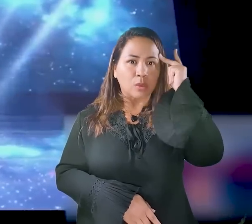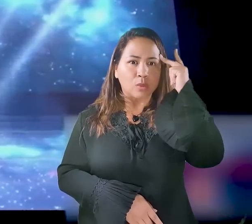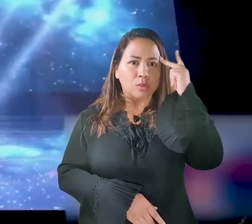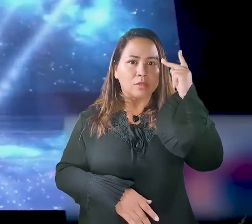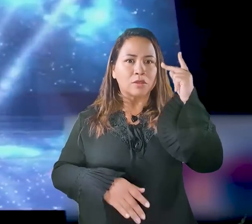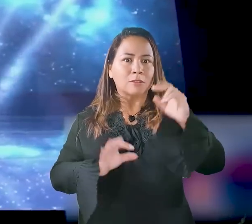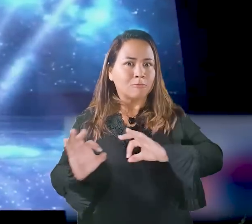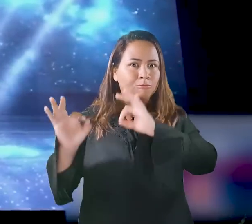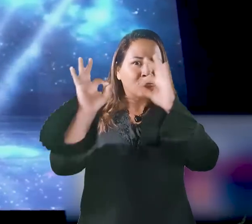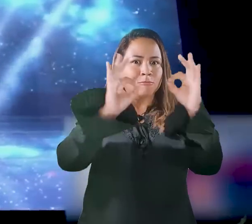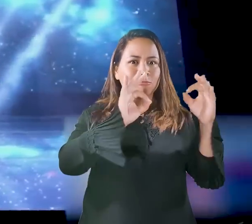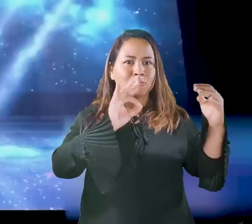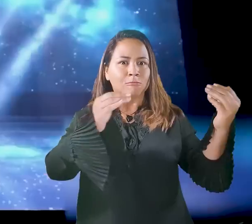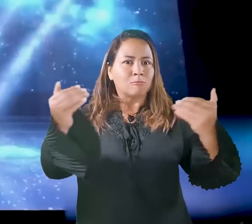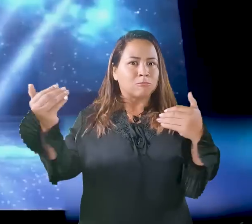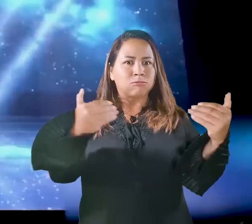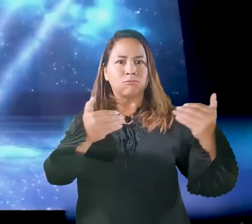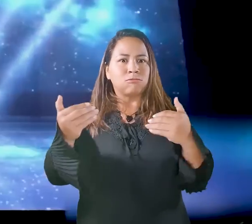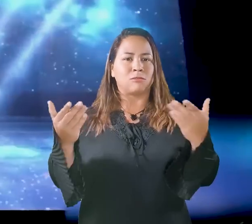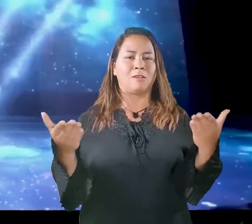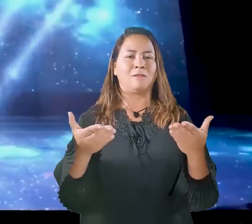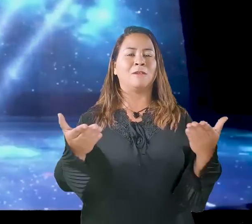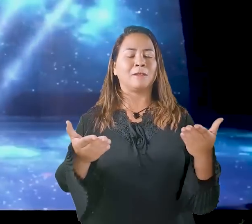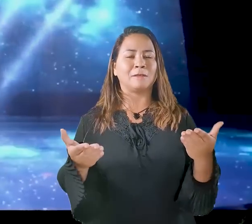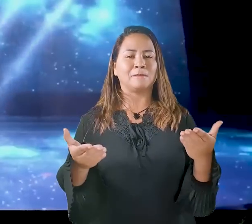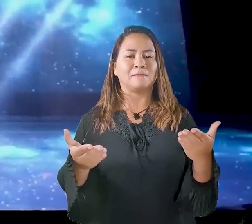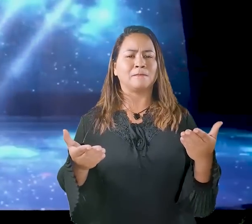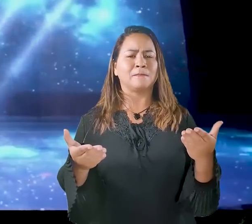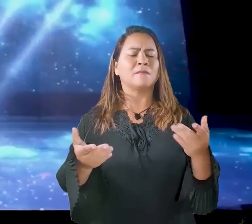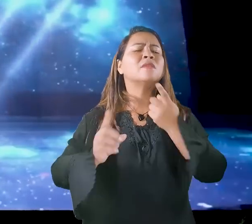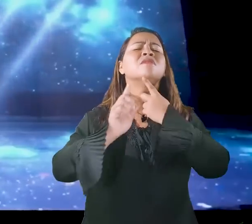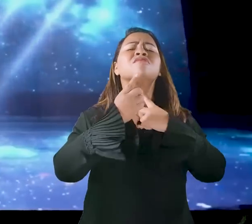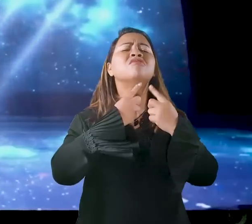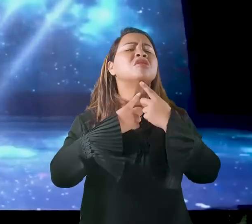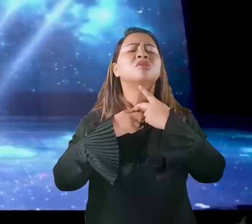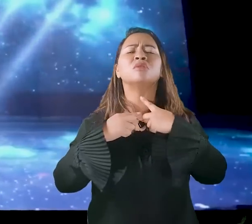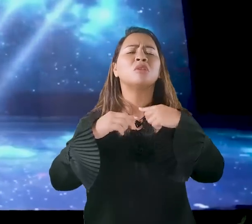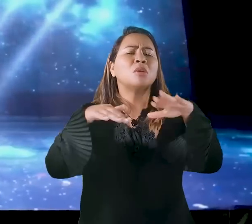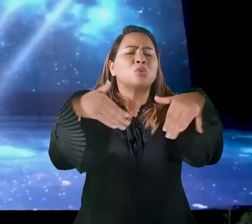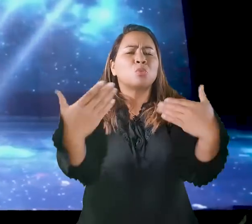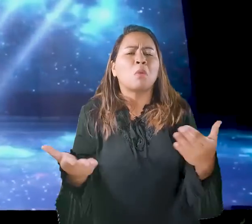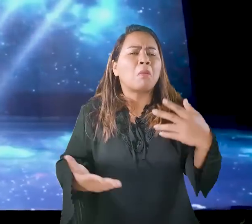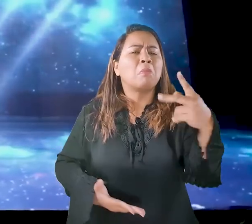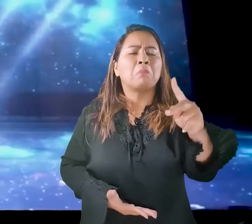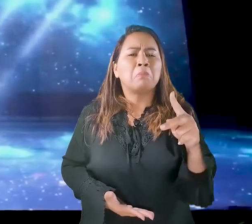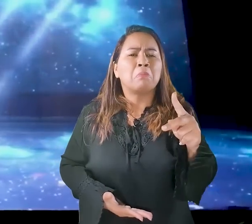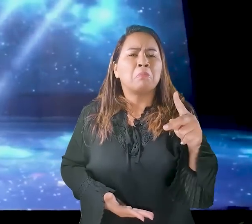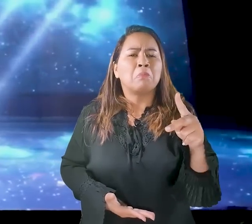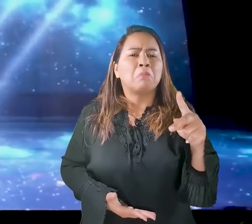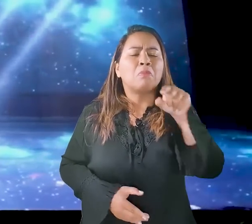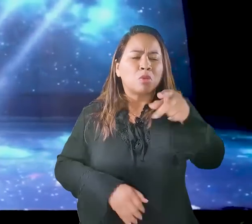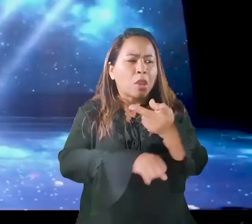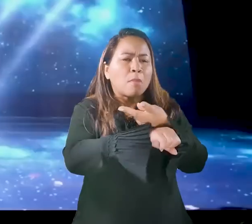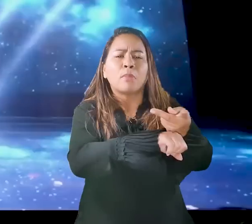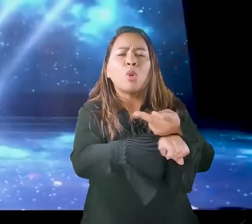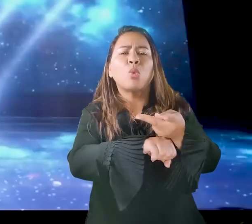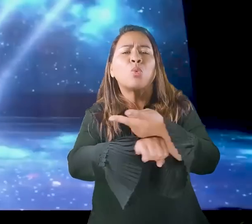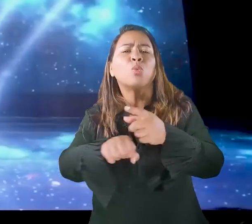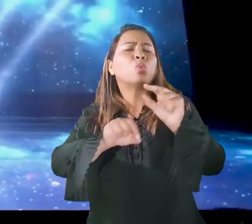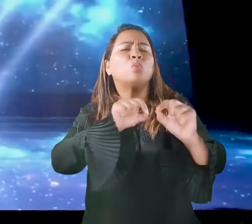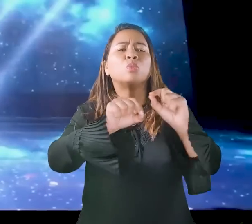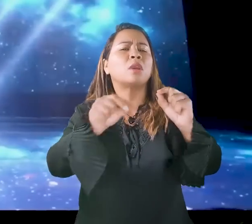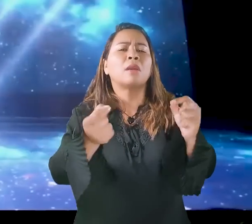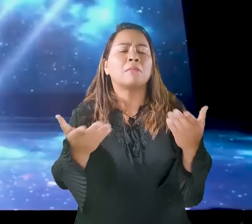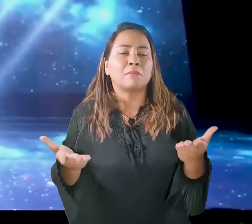O que você quer? O que você está buscando? Traga clareza para a tua mente. Traga a informação do que você